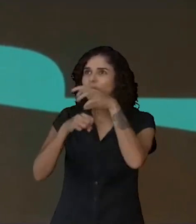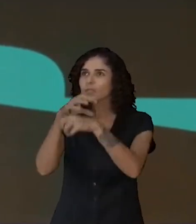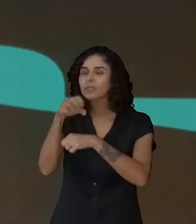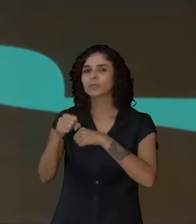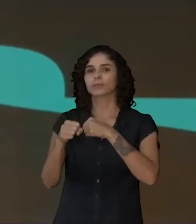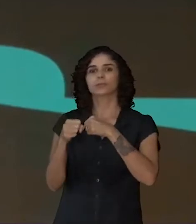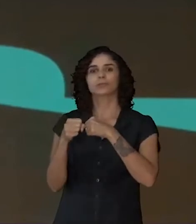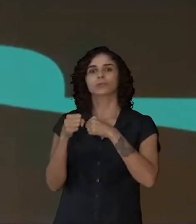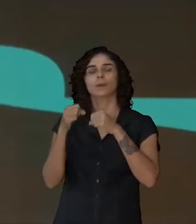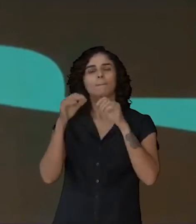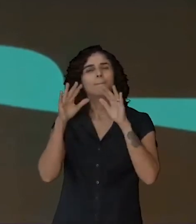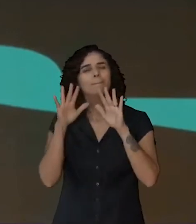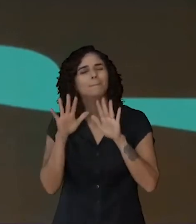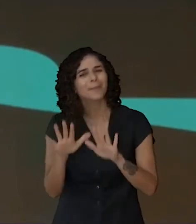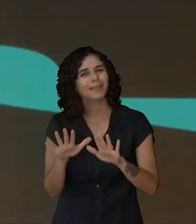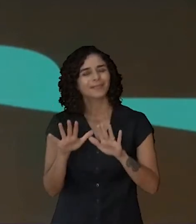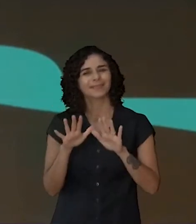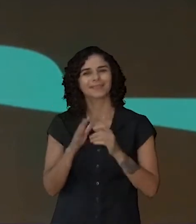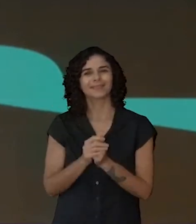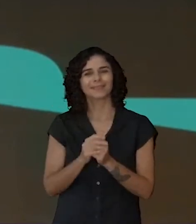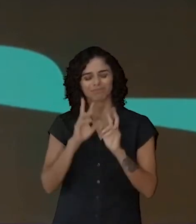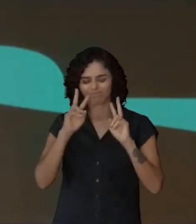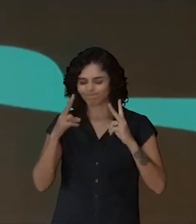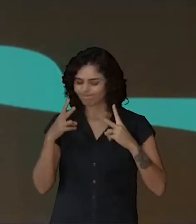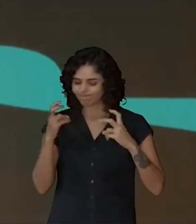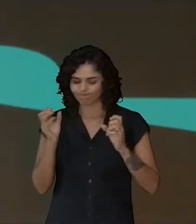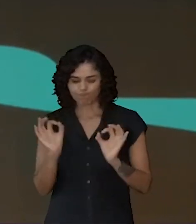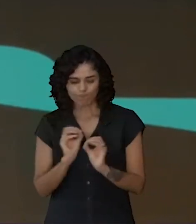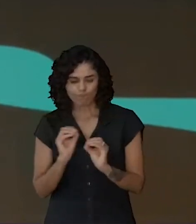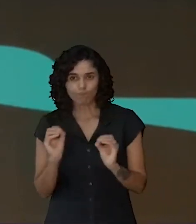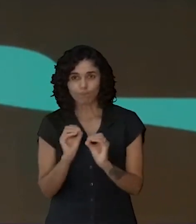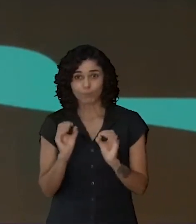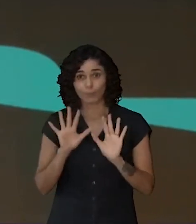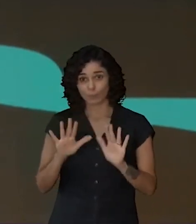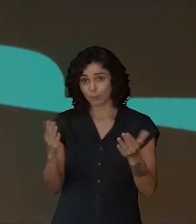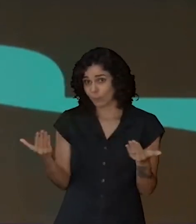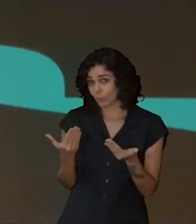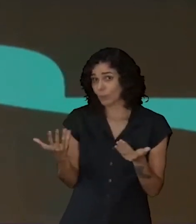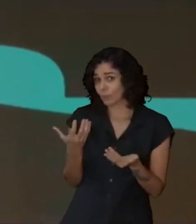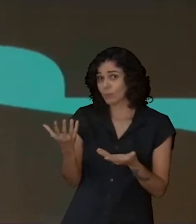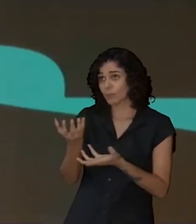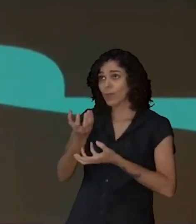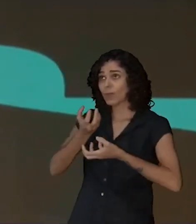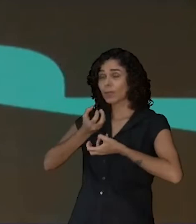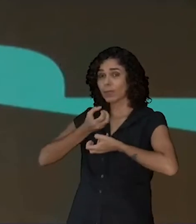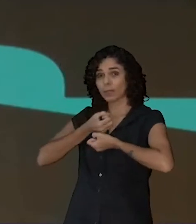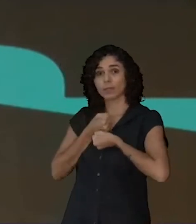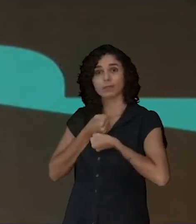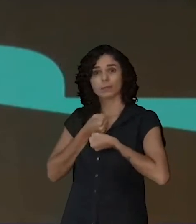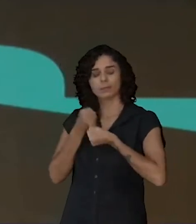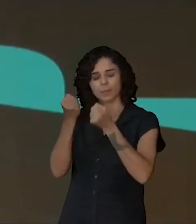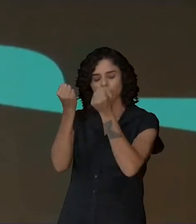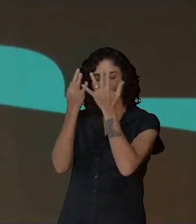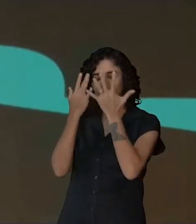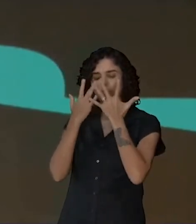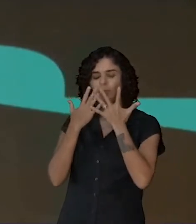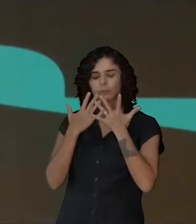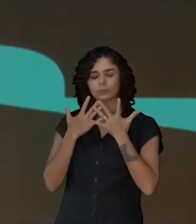sem essa percepção, mas que hoje querem receber uma investidura